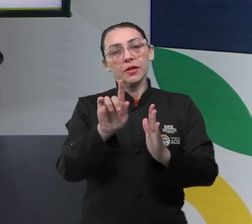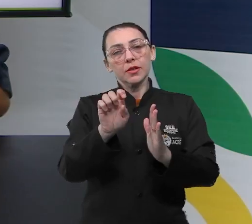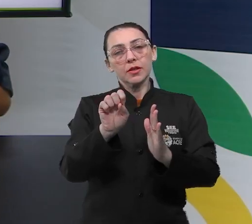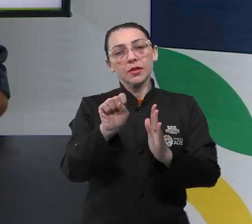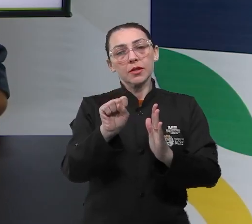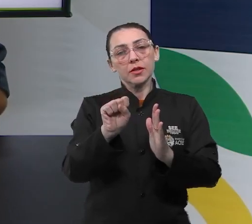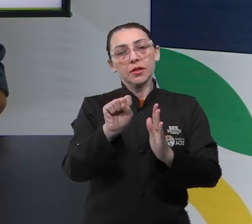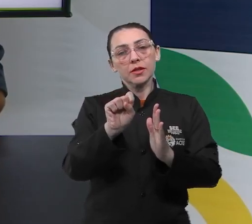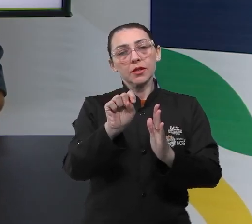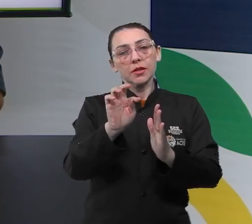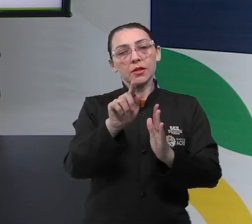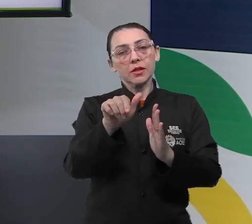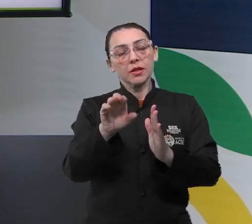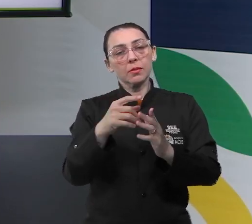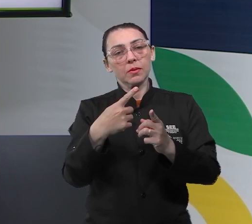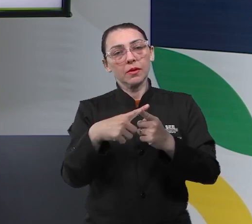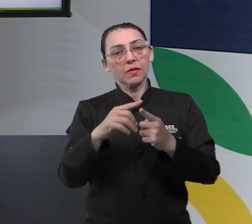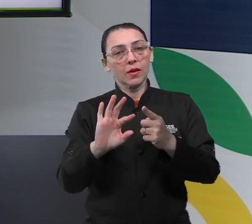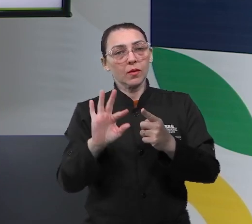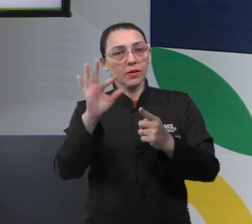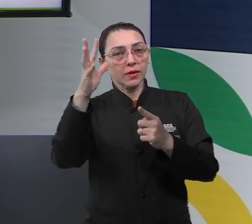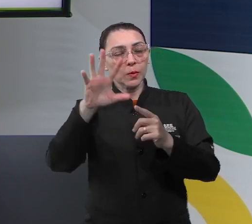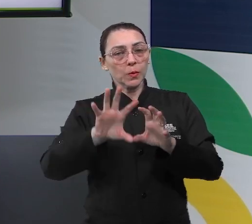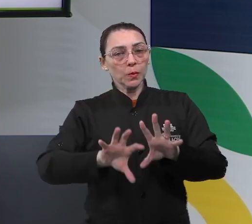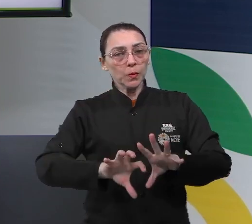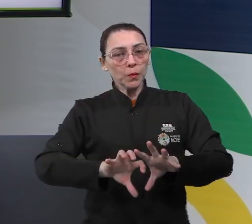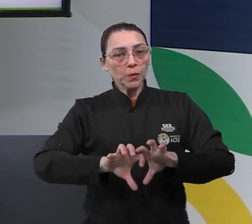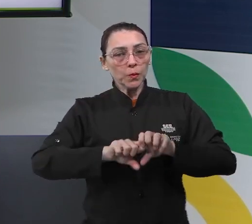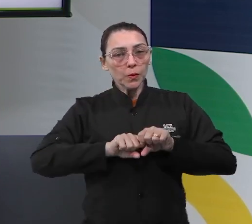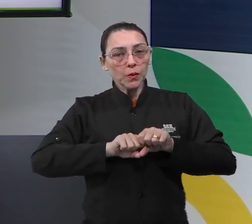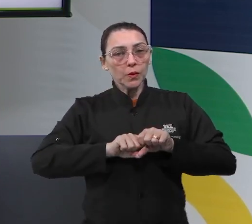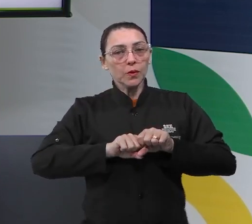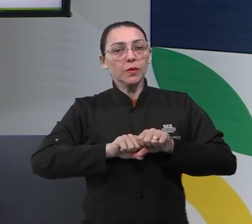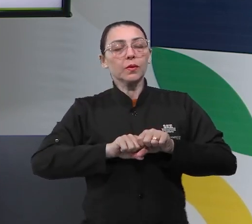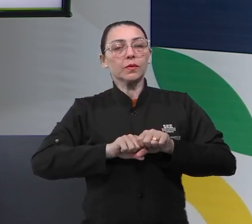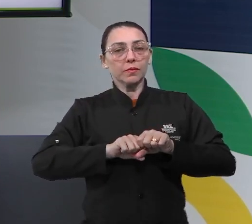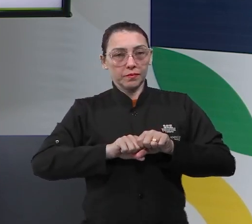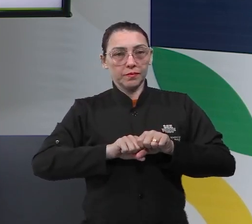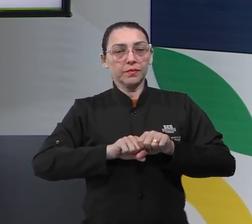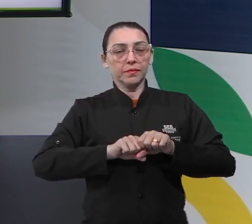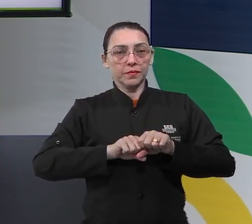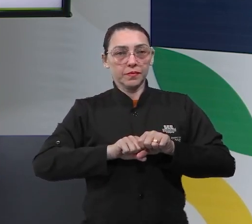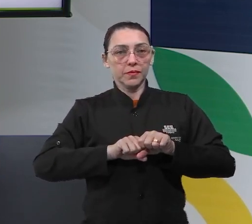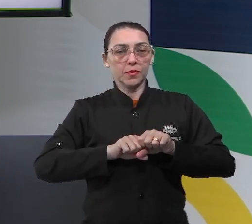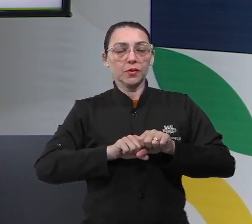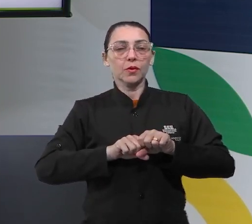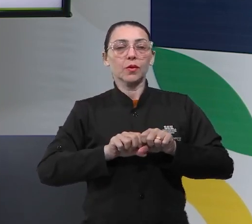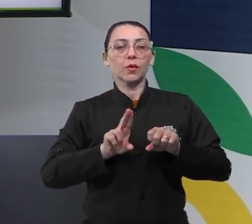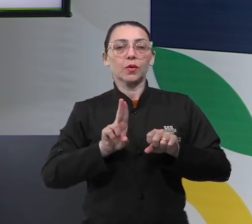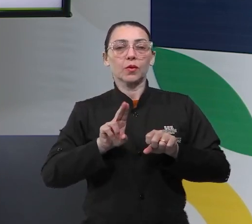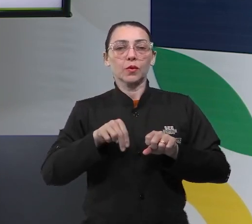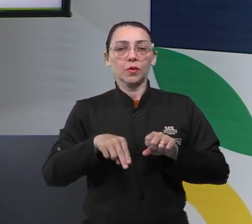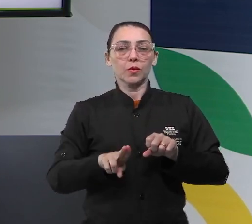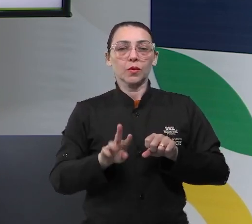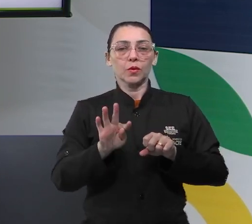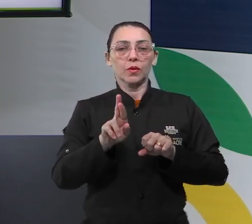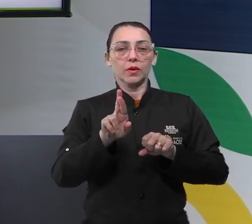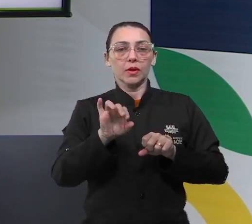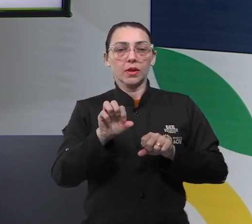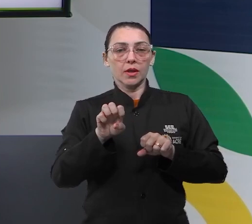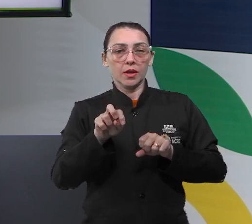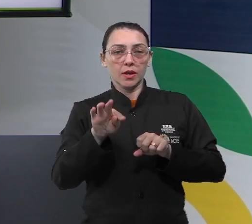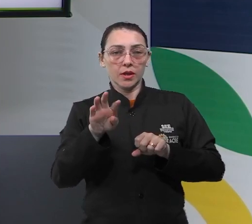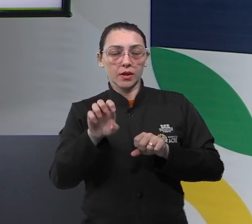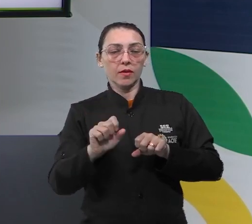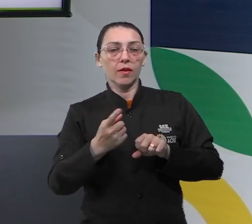é aqui que vai ocorrer a absorção dos nutrientes, e esses nutrientes vão para o sangue,